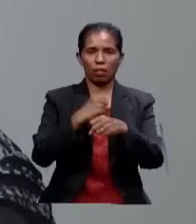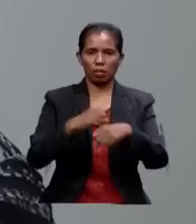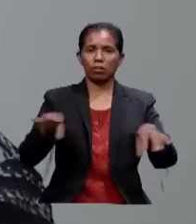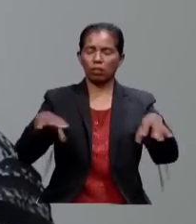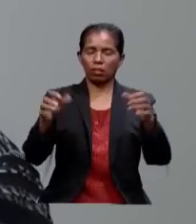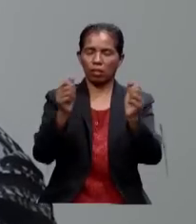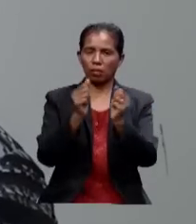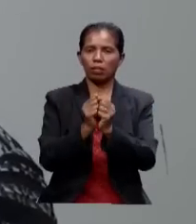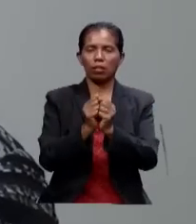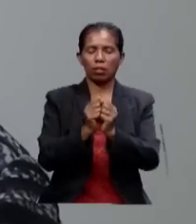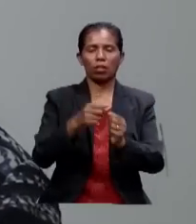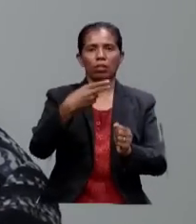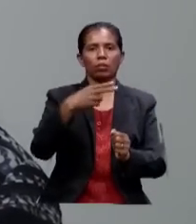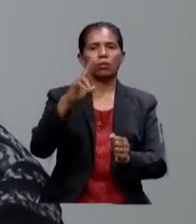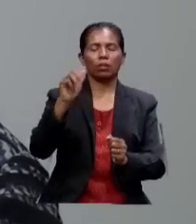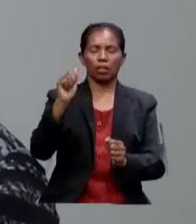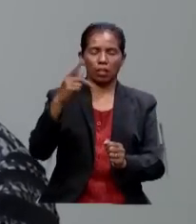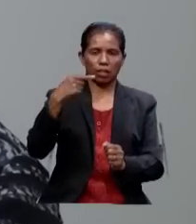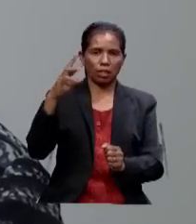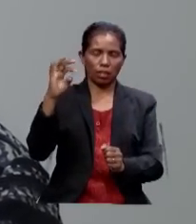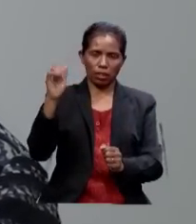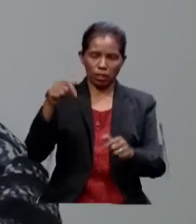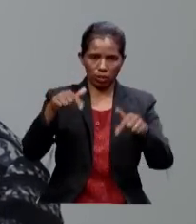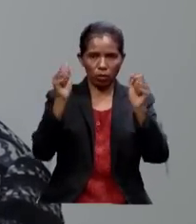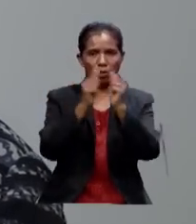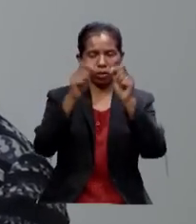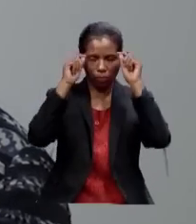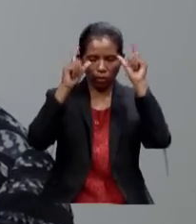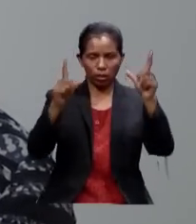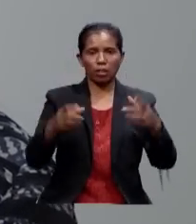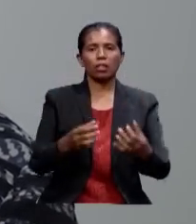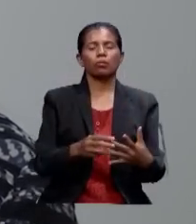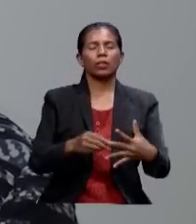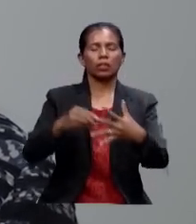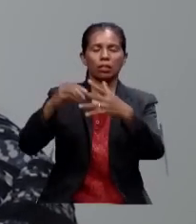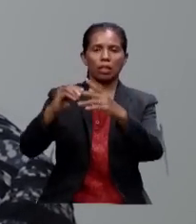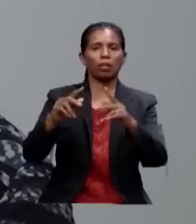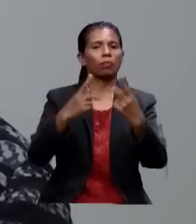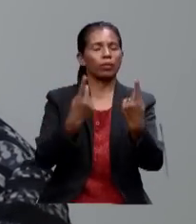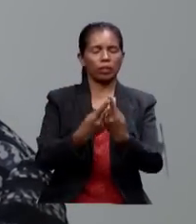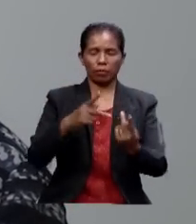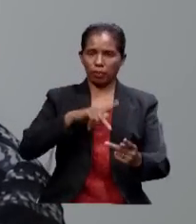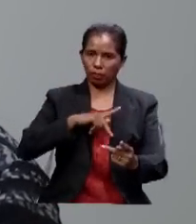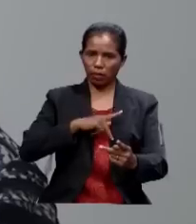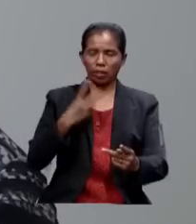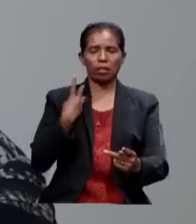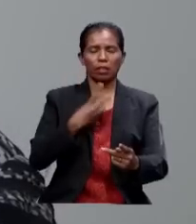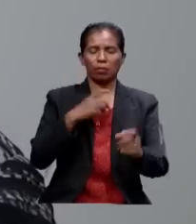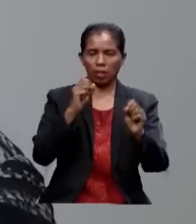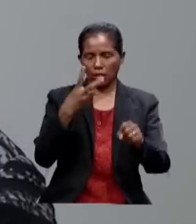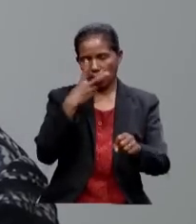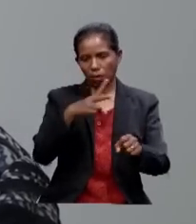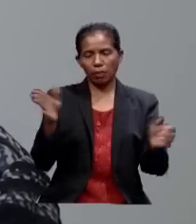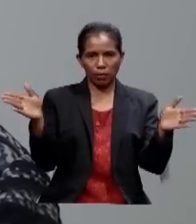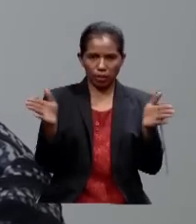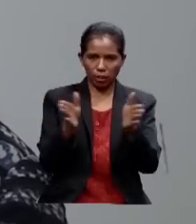entre Hungaria ho Timor Leste liu ia setor privado ia possibilidade ita bele hare buat ne be kik hane san